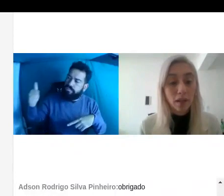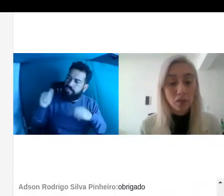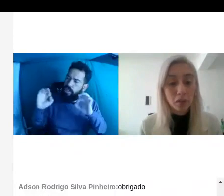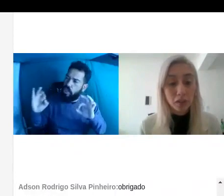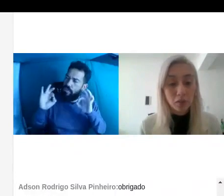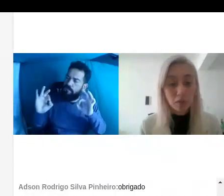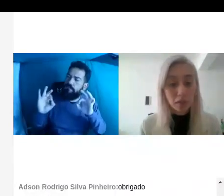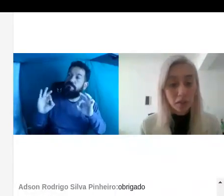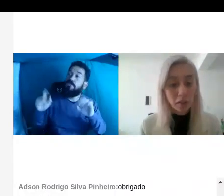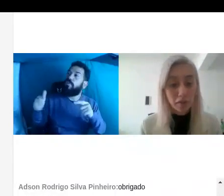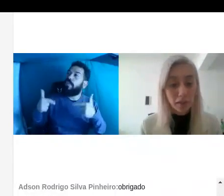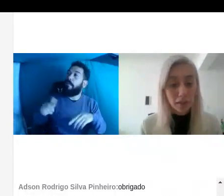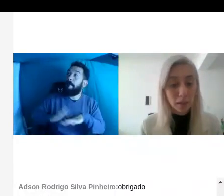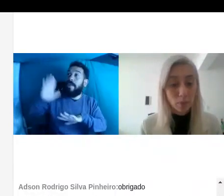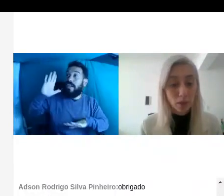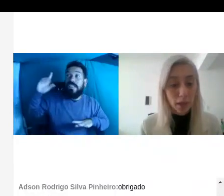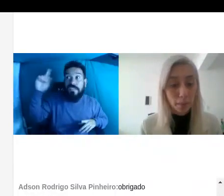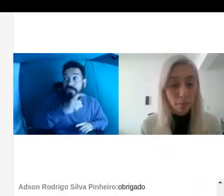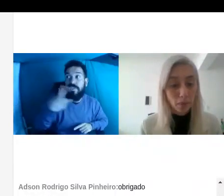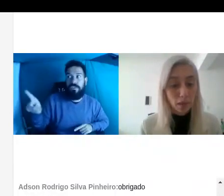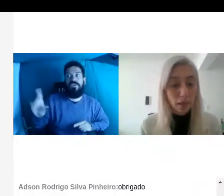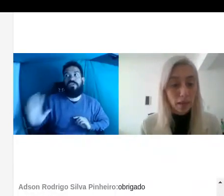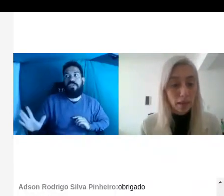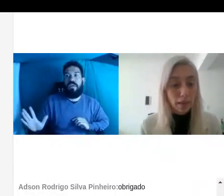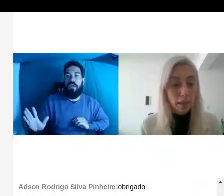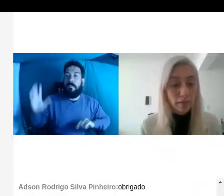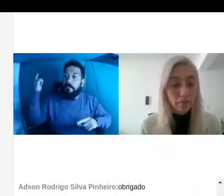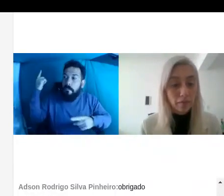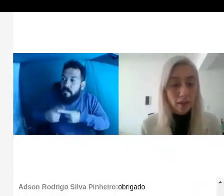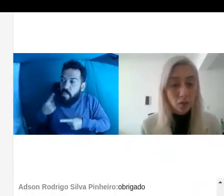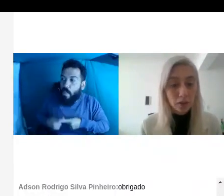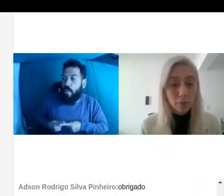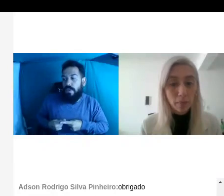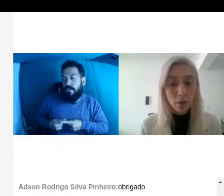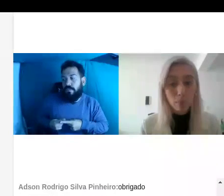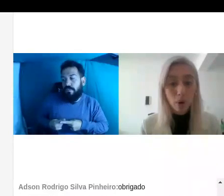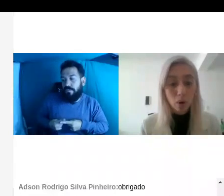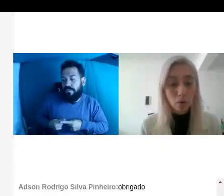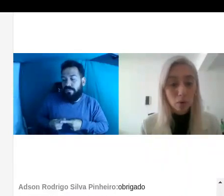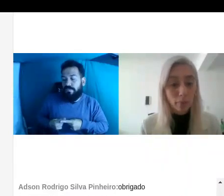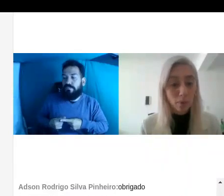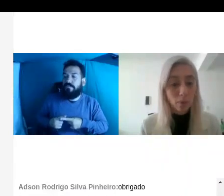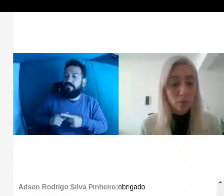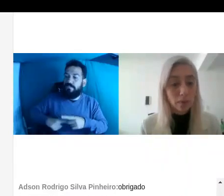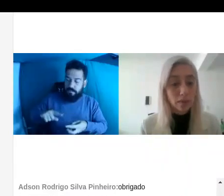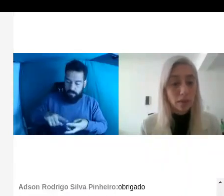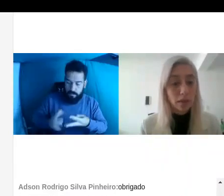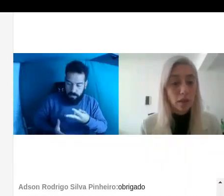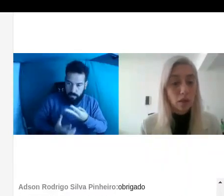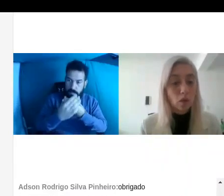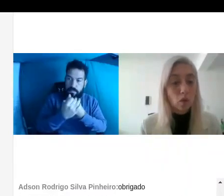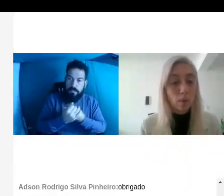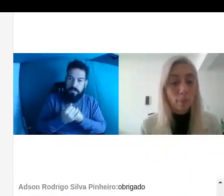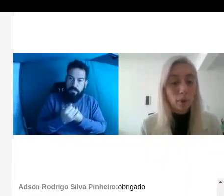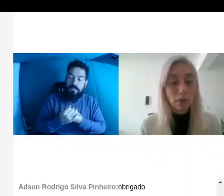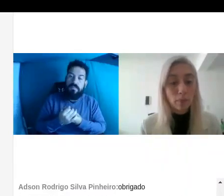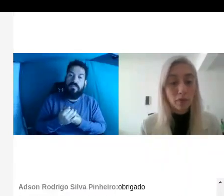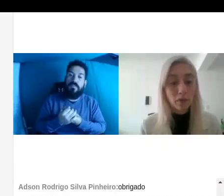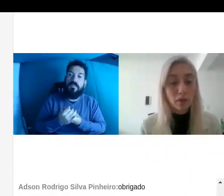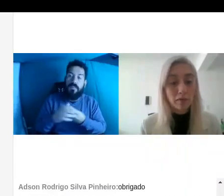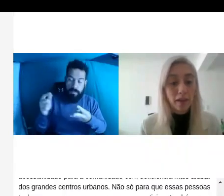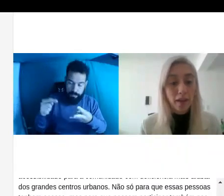mais difícil que você já fez e por quê. E aí, fecho esse primeiro bloco de perguntas com a pergunta